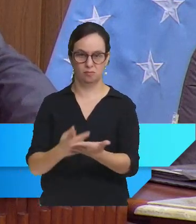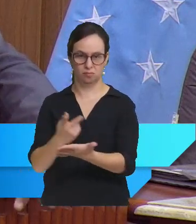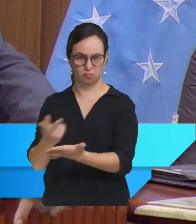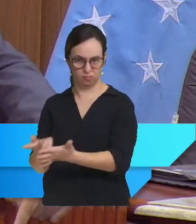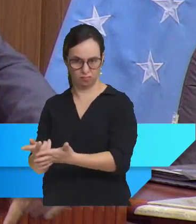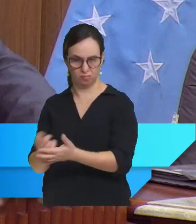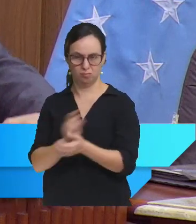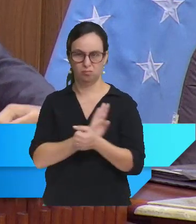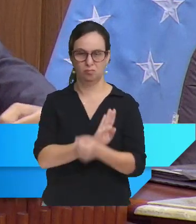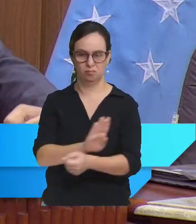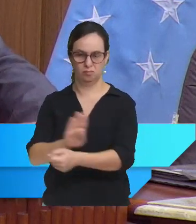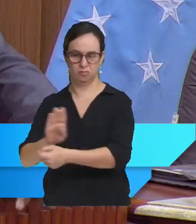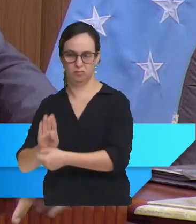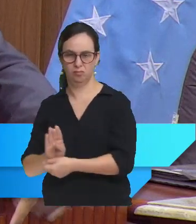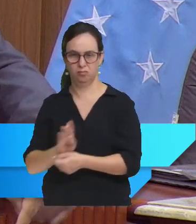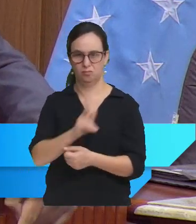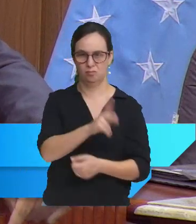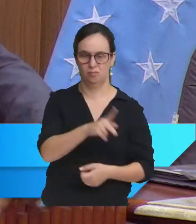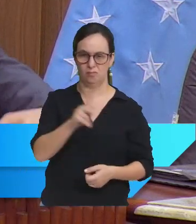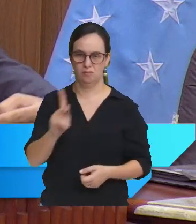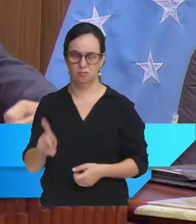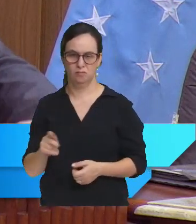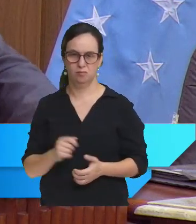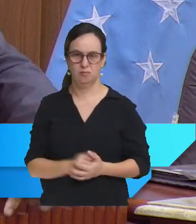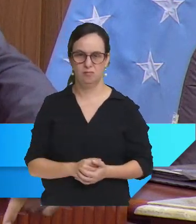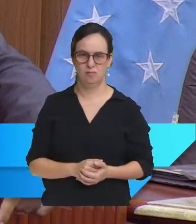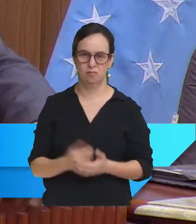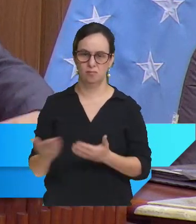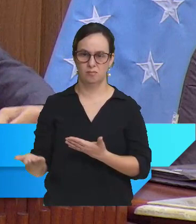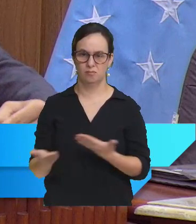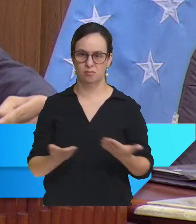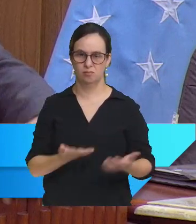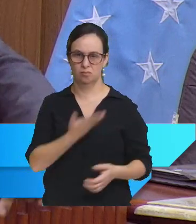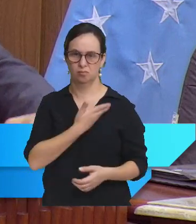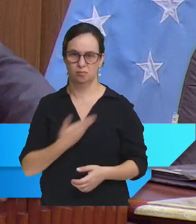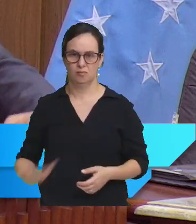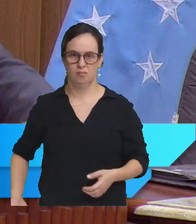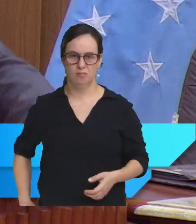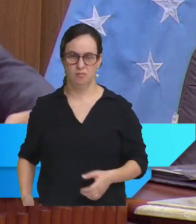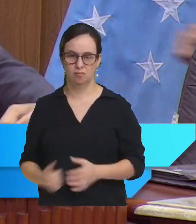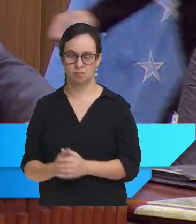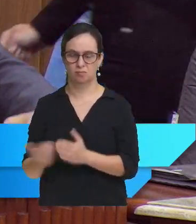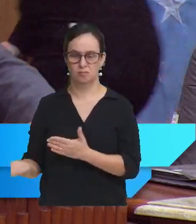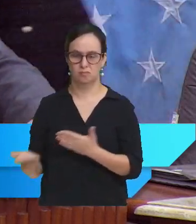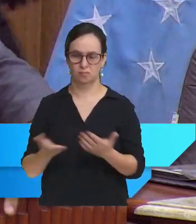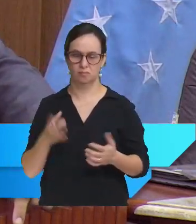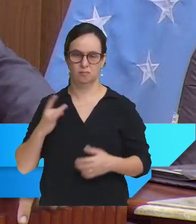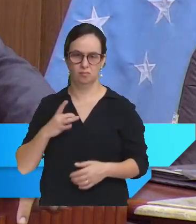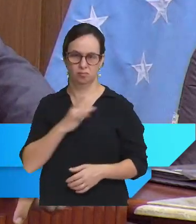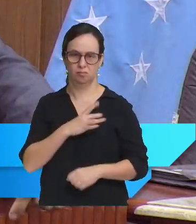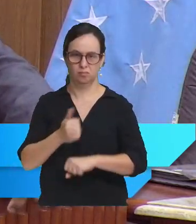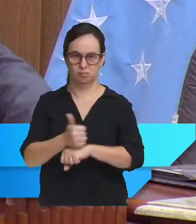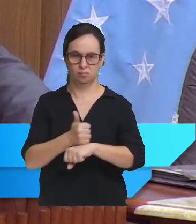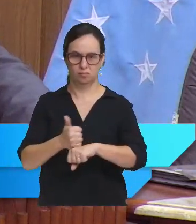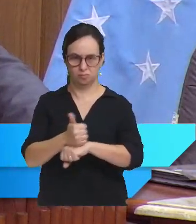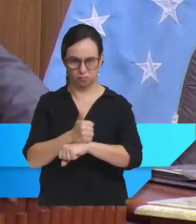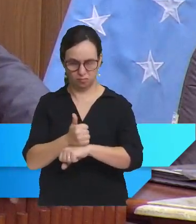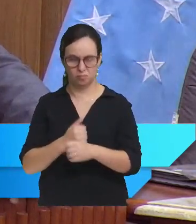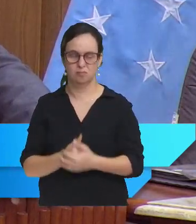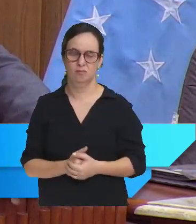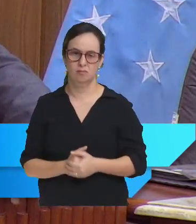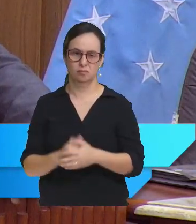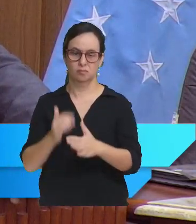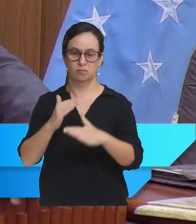os professores, para defender os agentes comunitários de saúde, os agentes de endemias e todas as outras batalhas que a gente fez aqui nessa Câmara